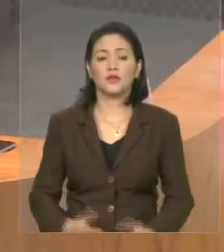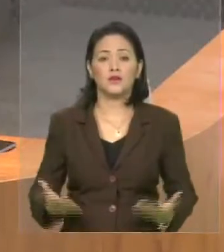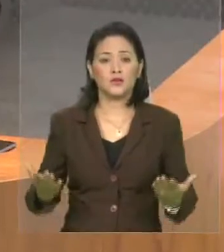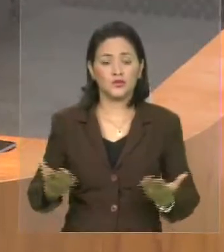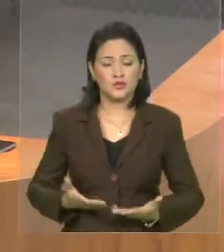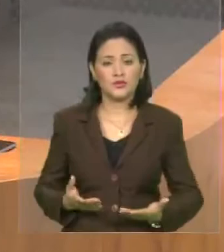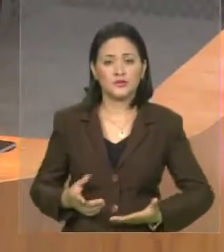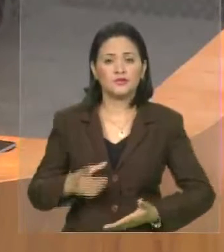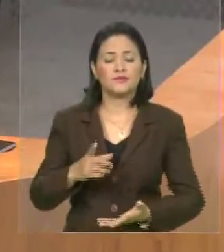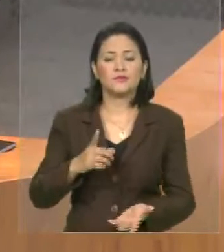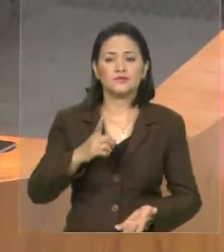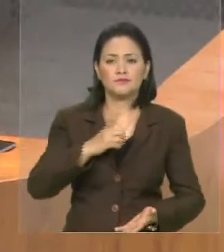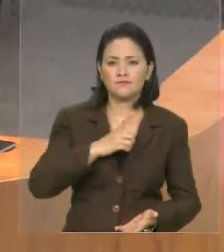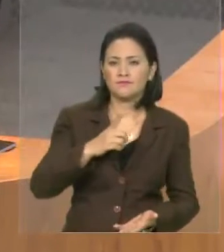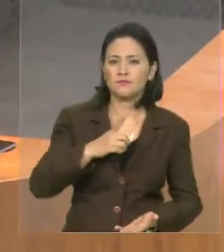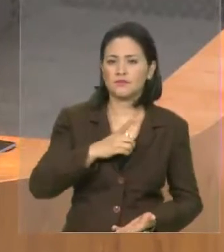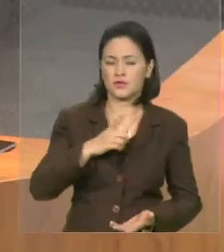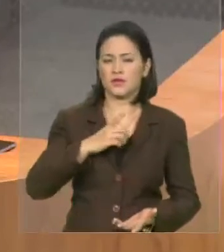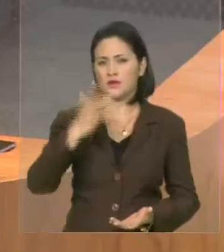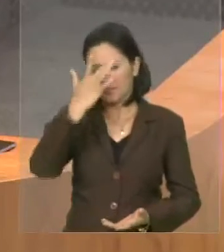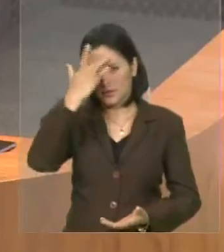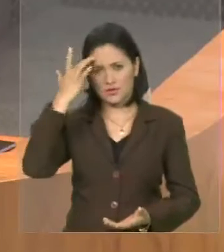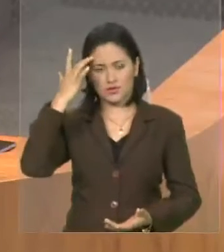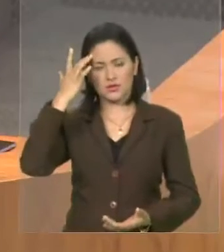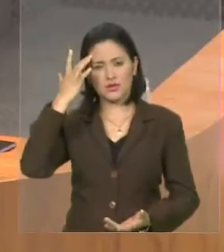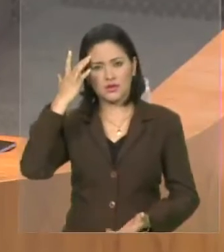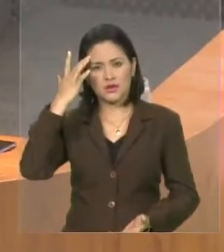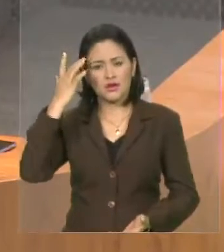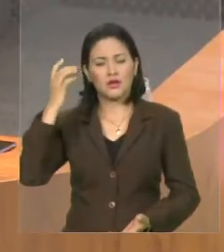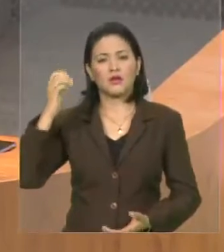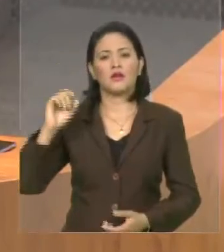agressivos, os leões estão